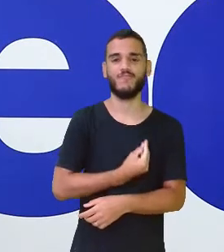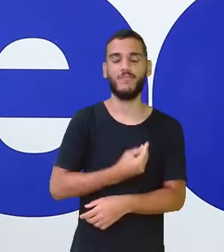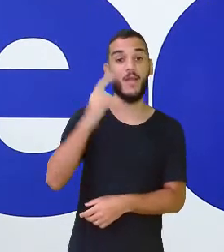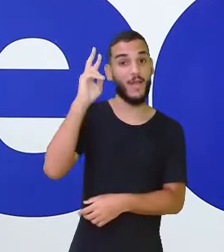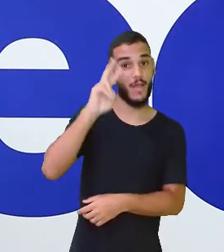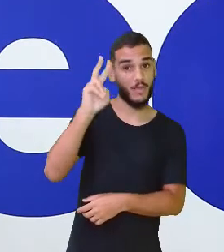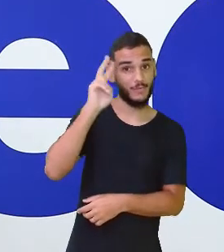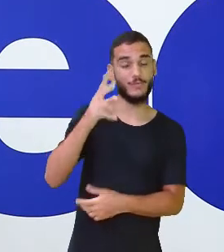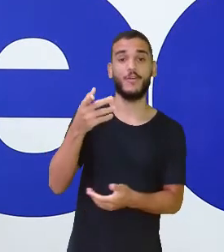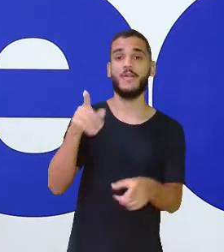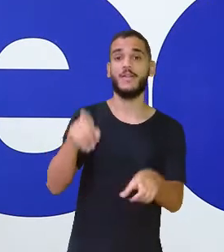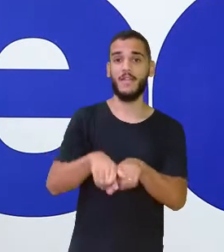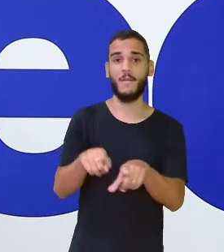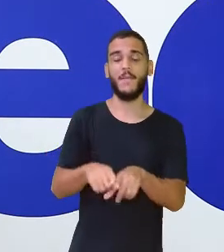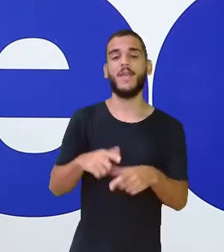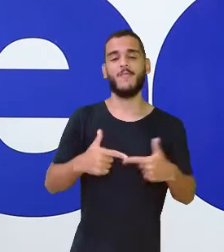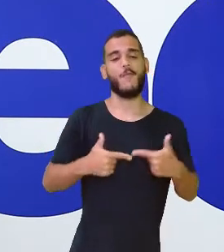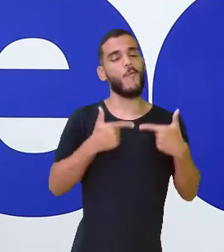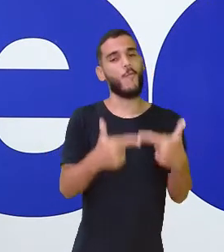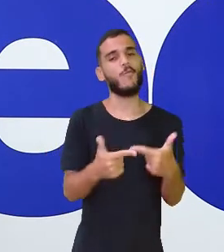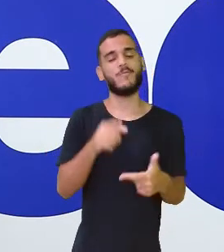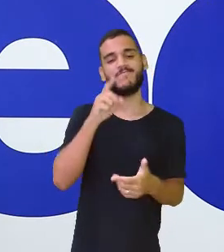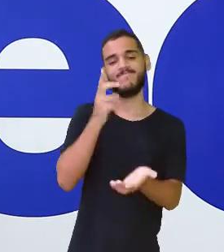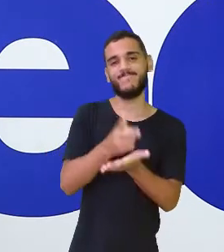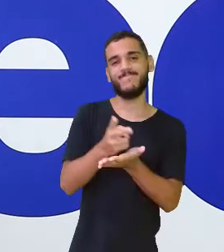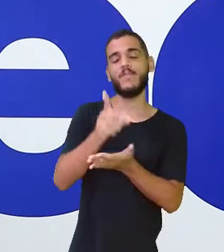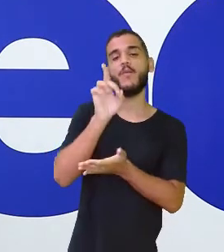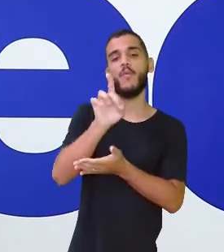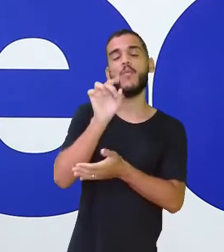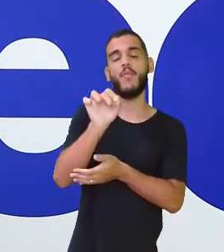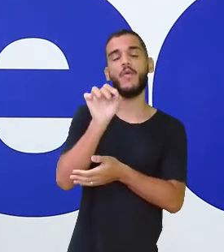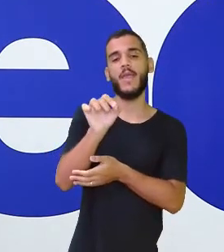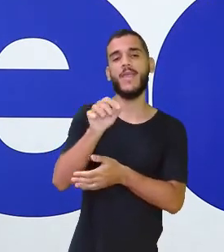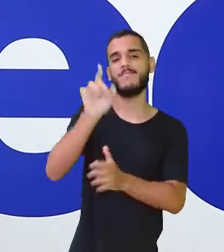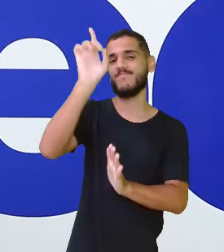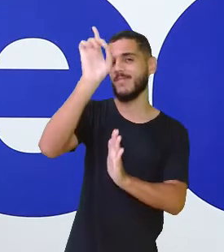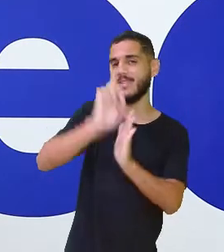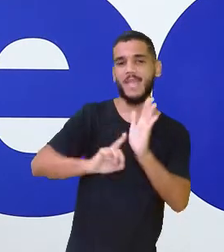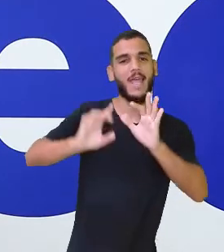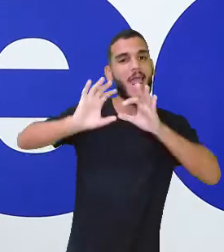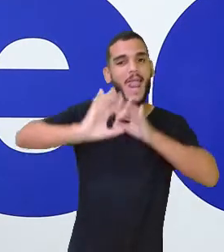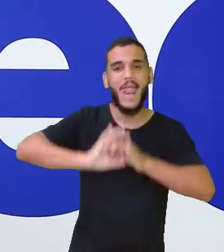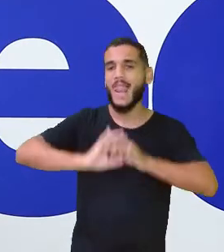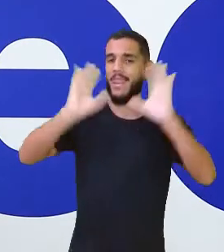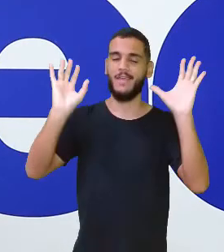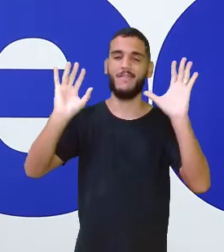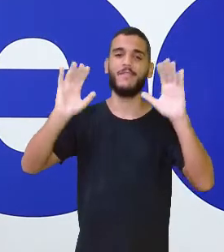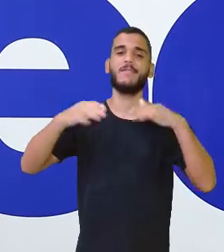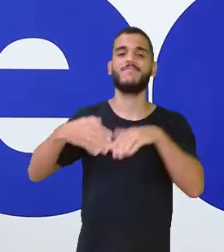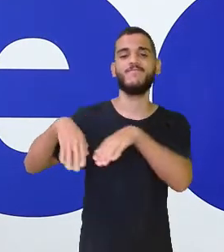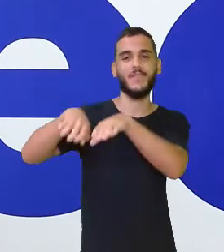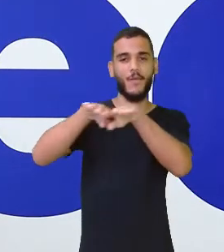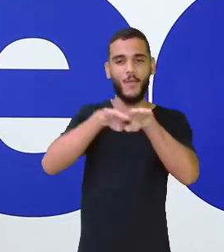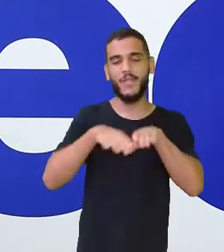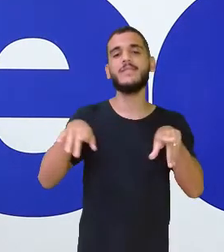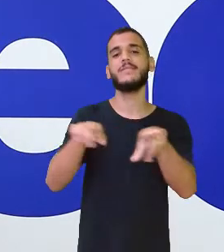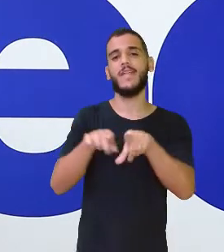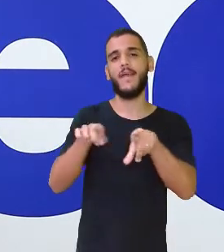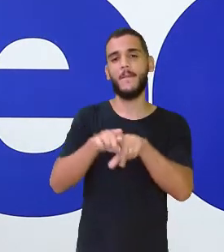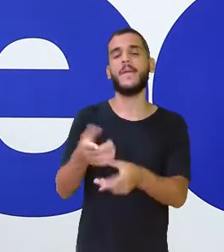história e lutar por cada vez mais direitos, não é, professor? Exatamente. De igualdade